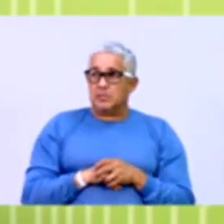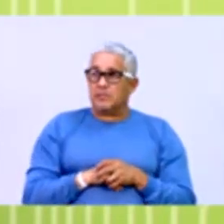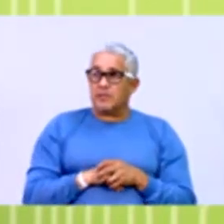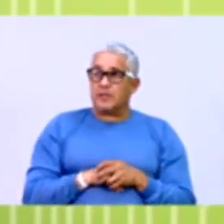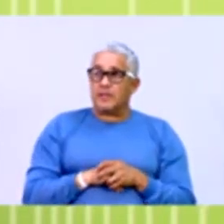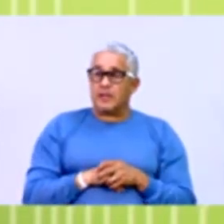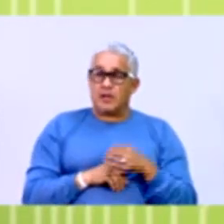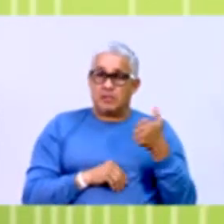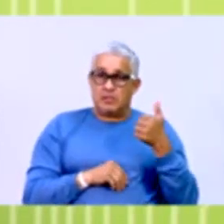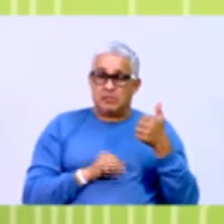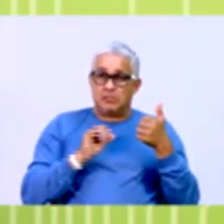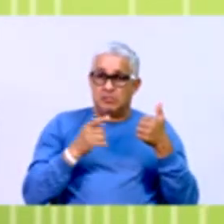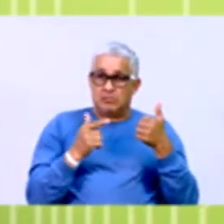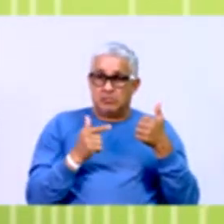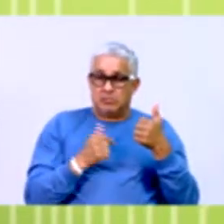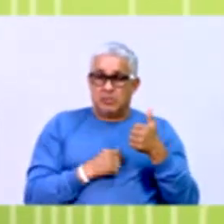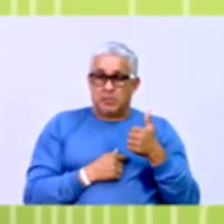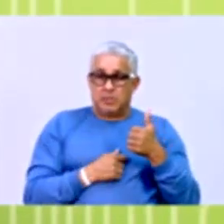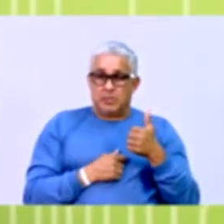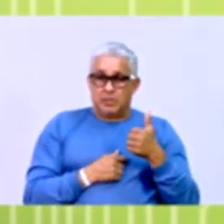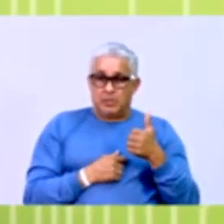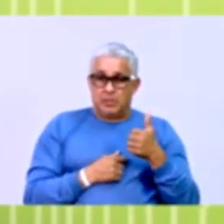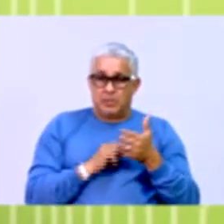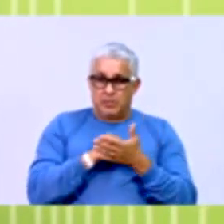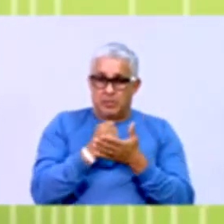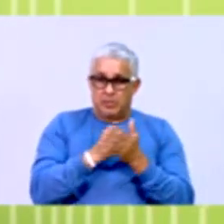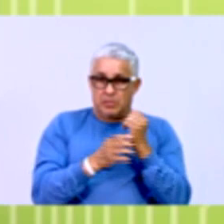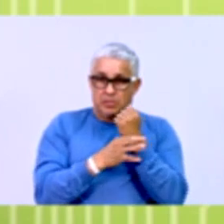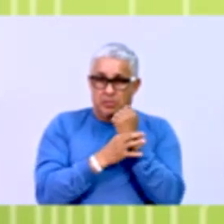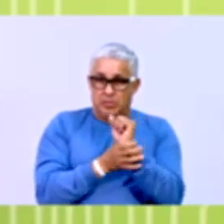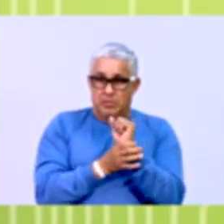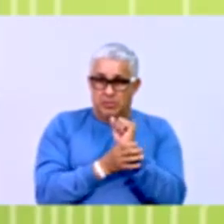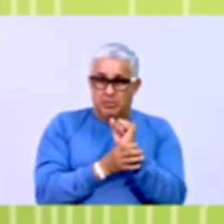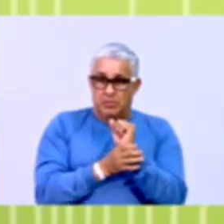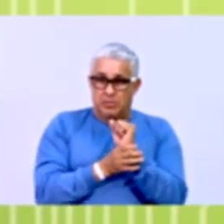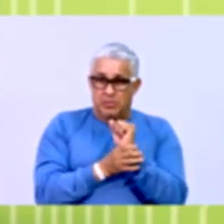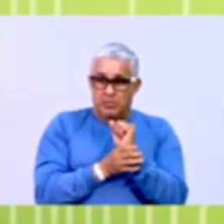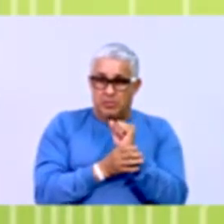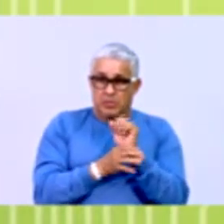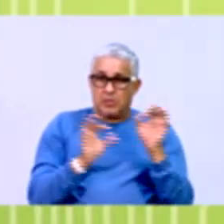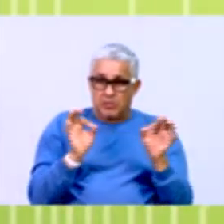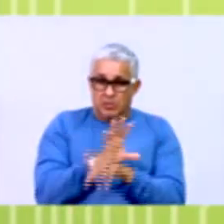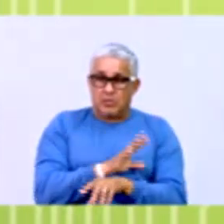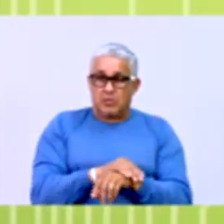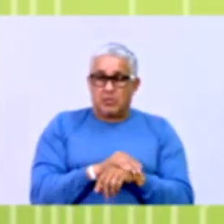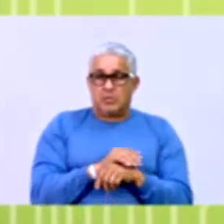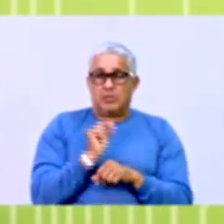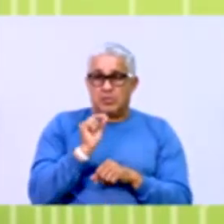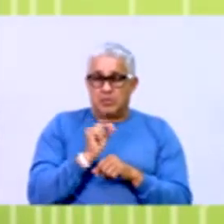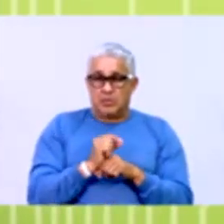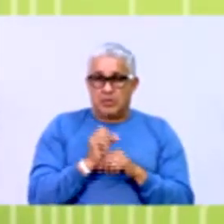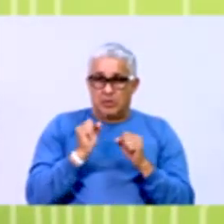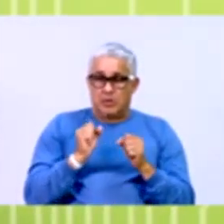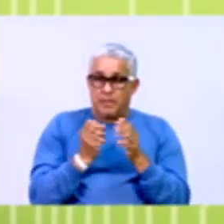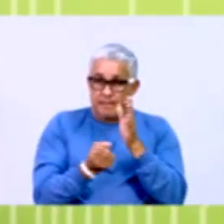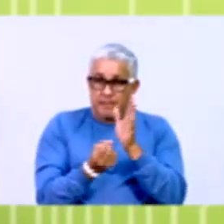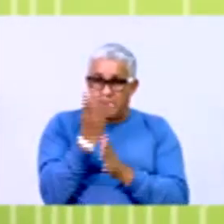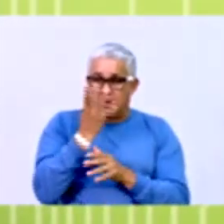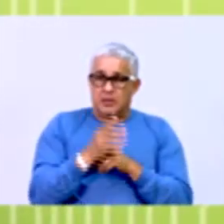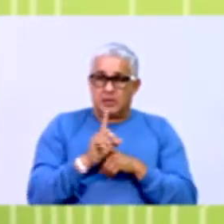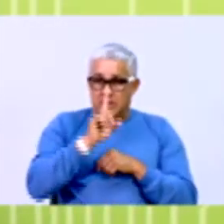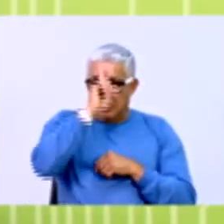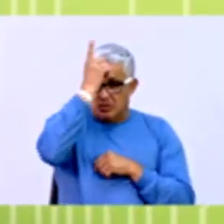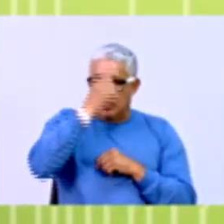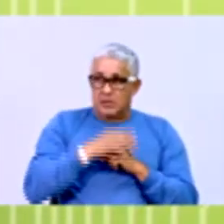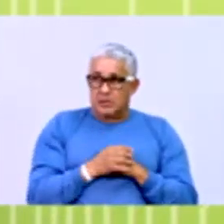primeiro, se não houver um controle de segurança estabelecido, fatalmente ele deverá ser criado.